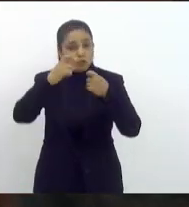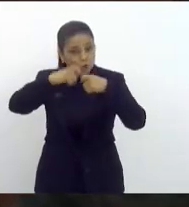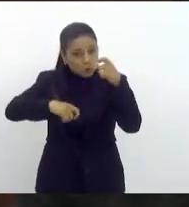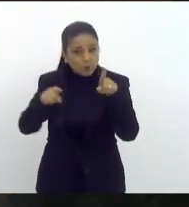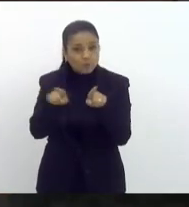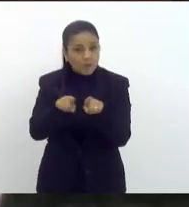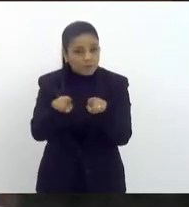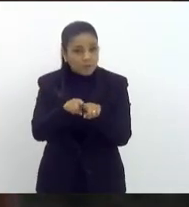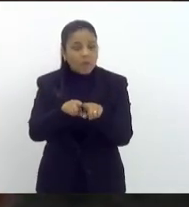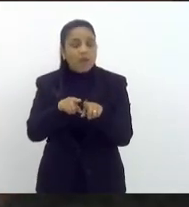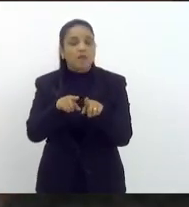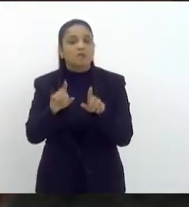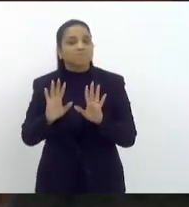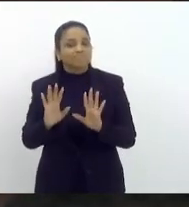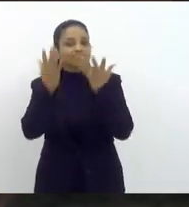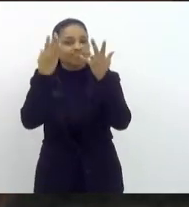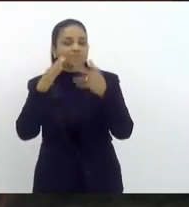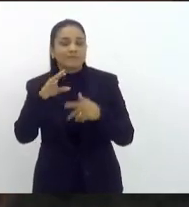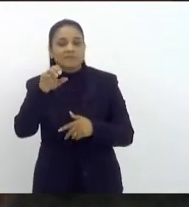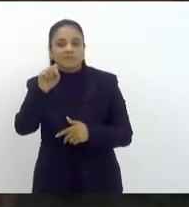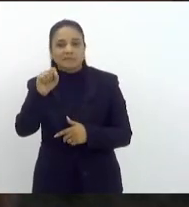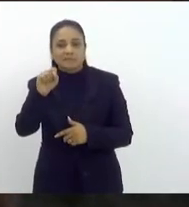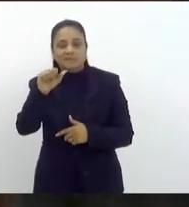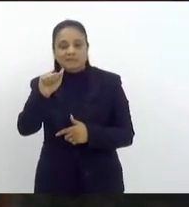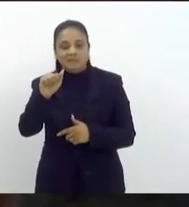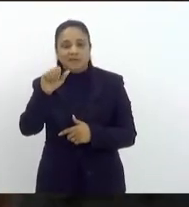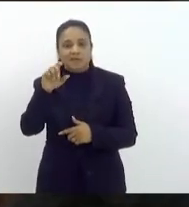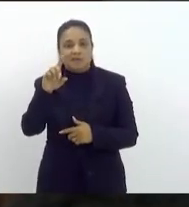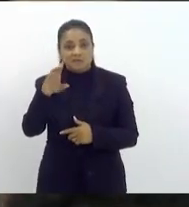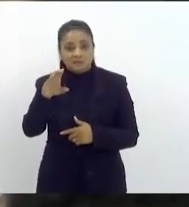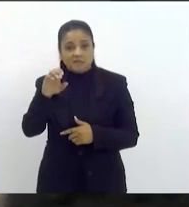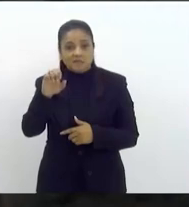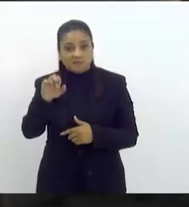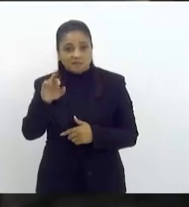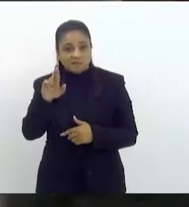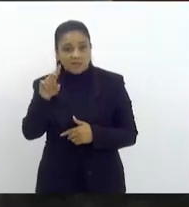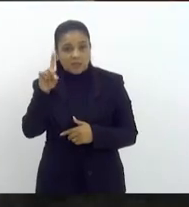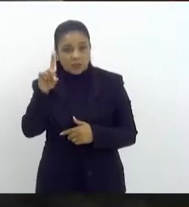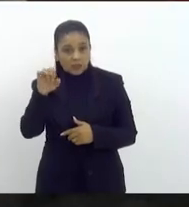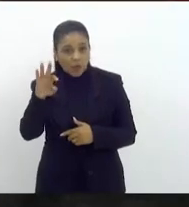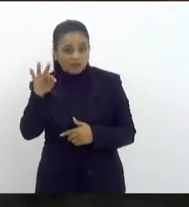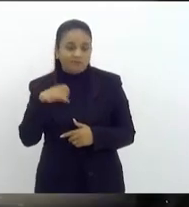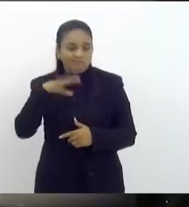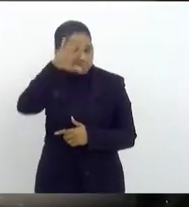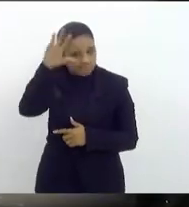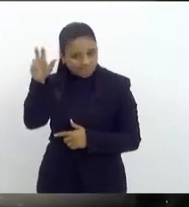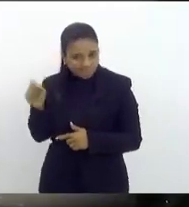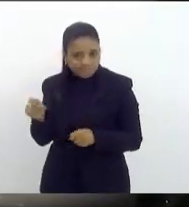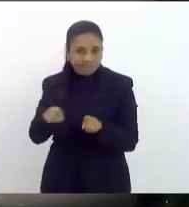o dia do sacerdote das sacerdotisa de matriz africana muito obrigada